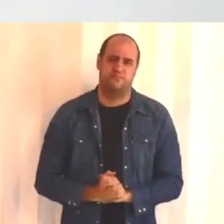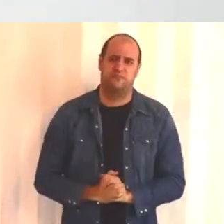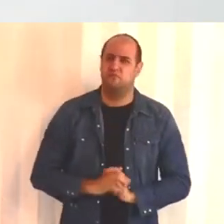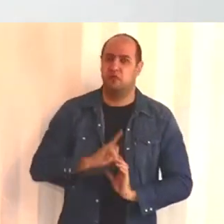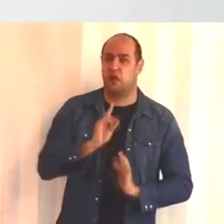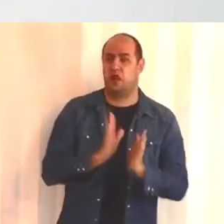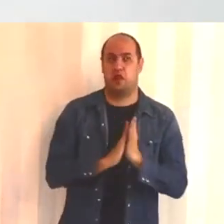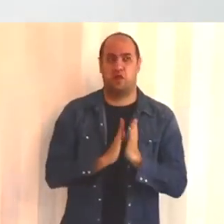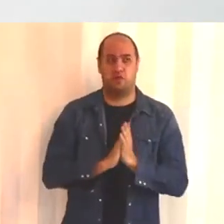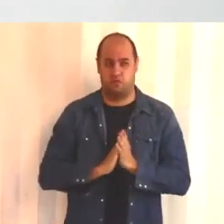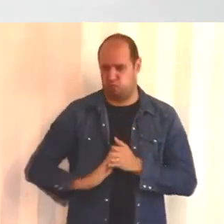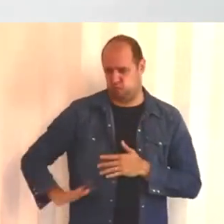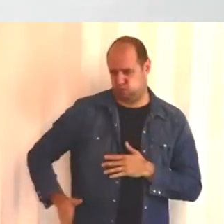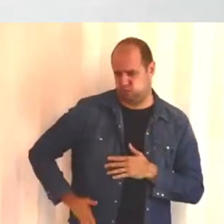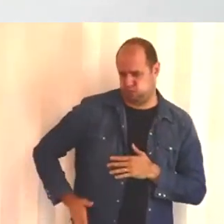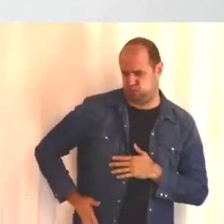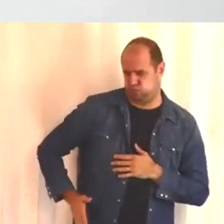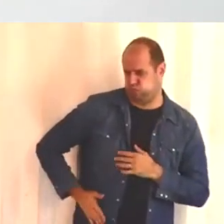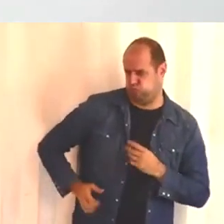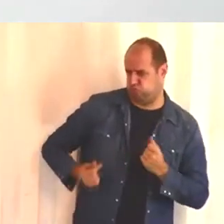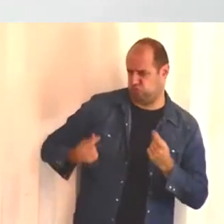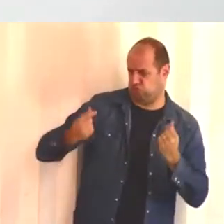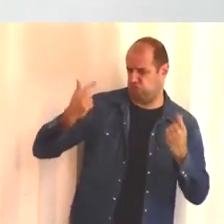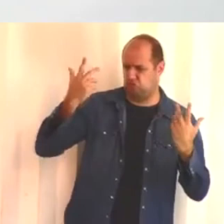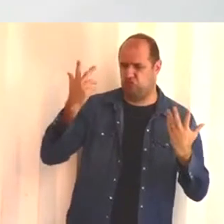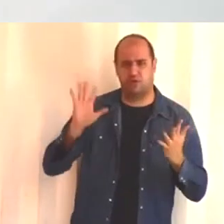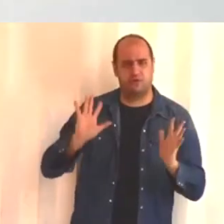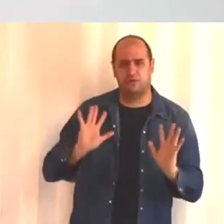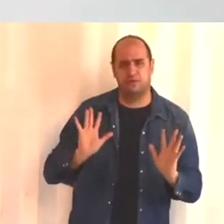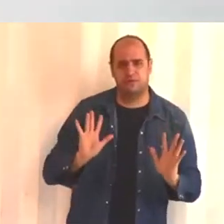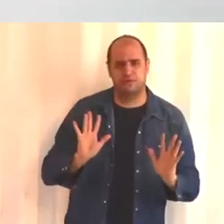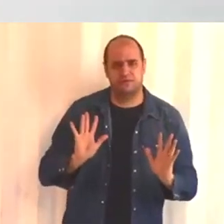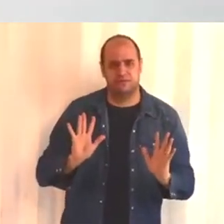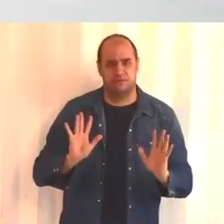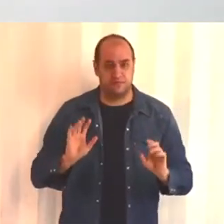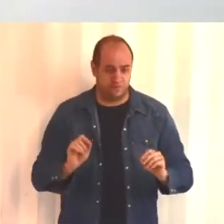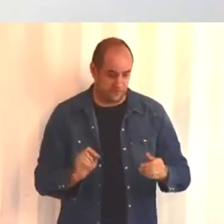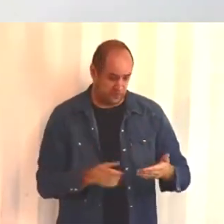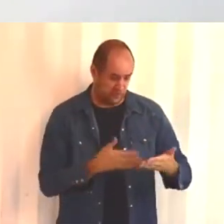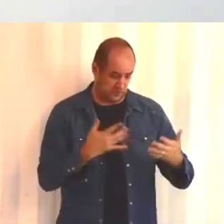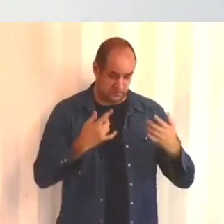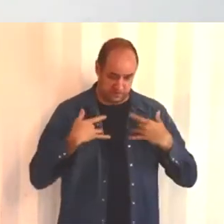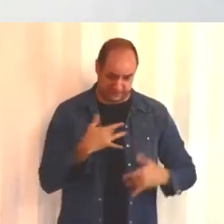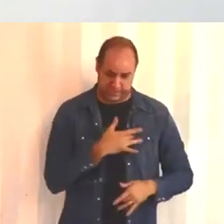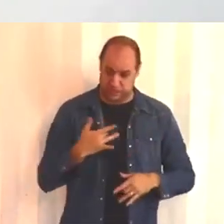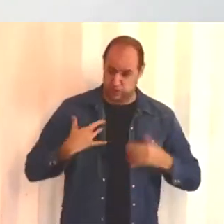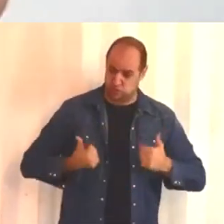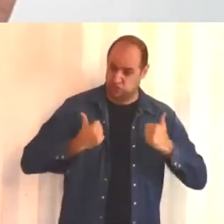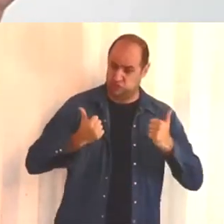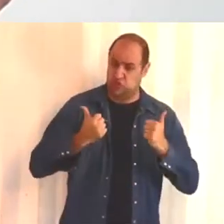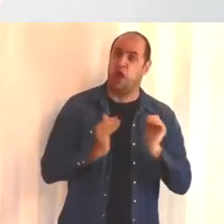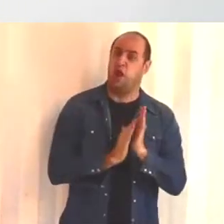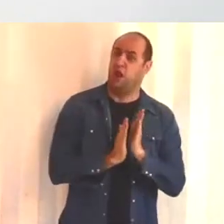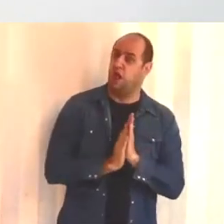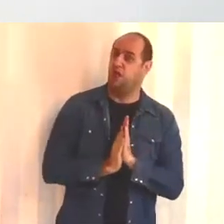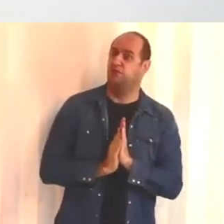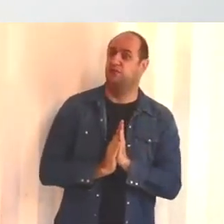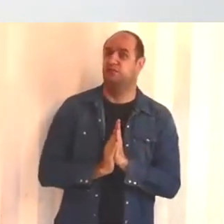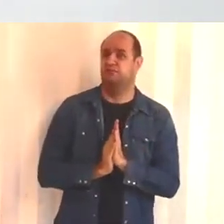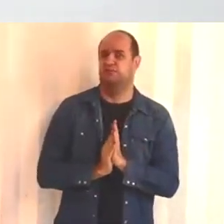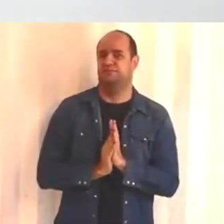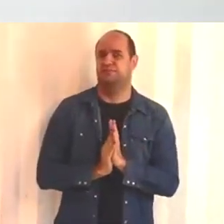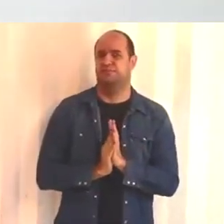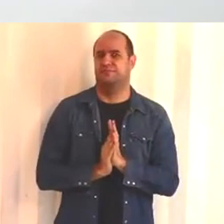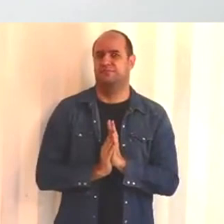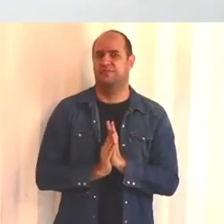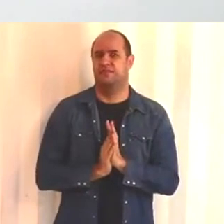Deus só quando o bolso estiver cheio. Não louve a Deus quando você abrir os resultados do seu check-up e tiver tudo ótimo. Não